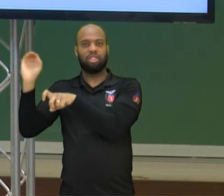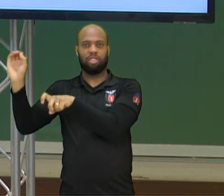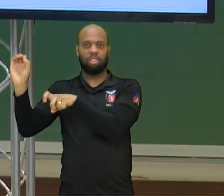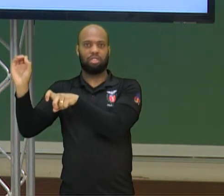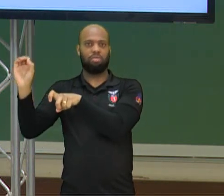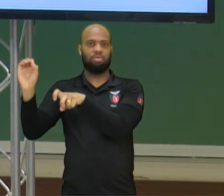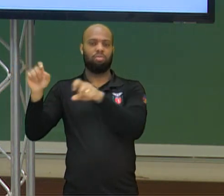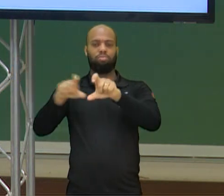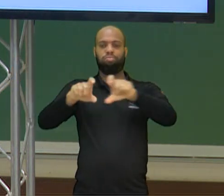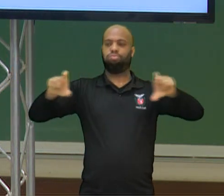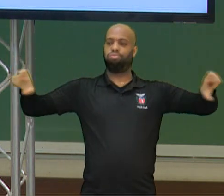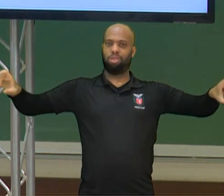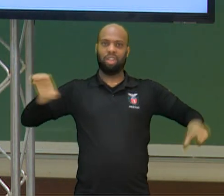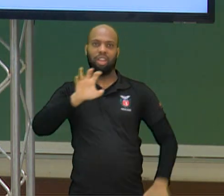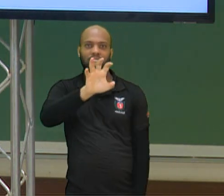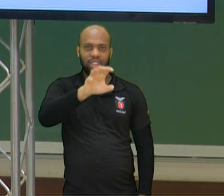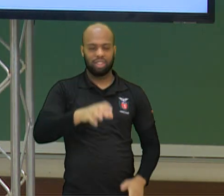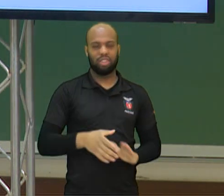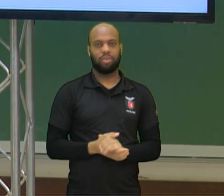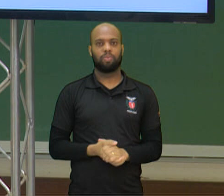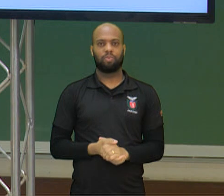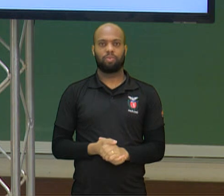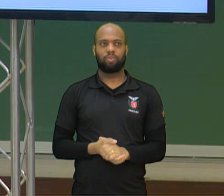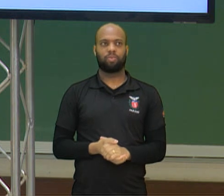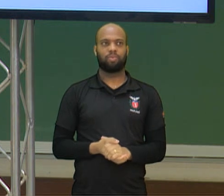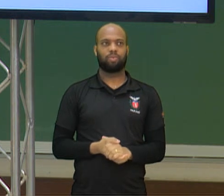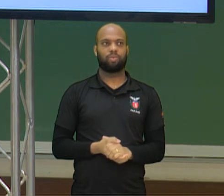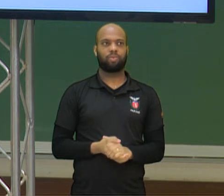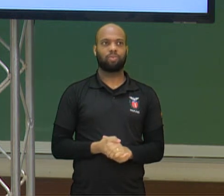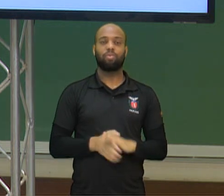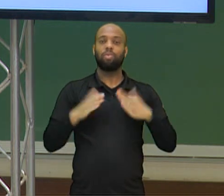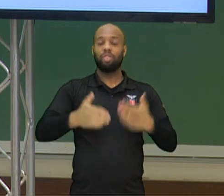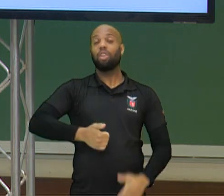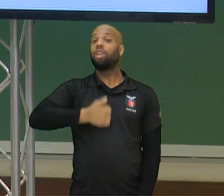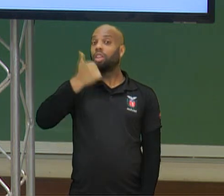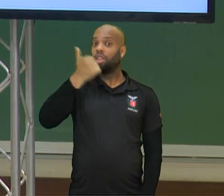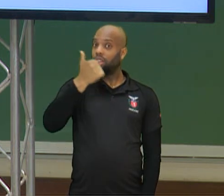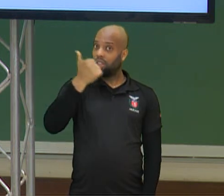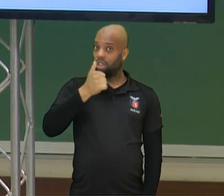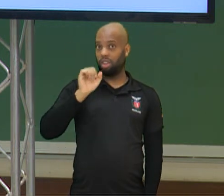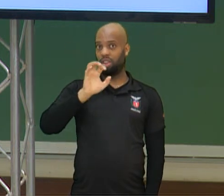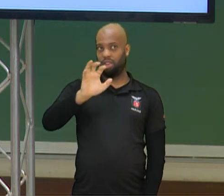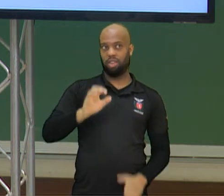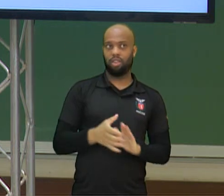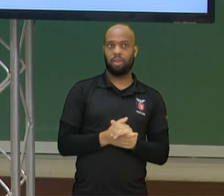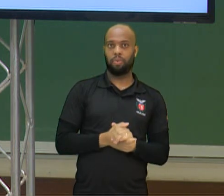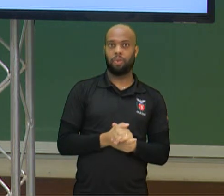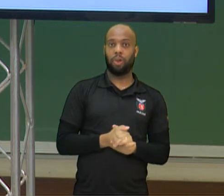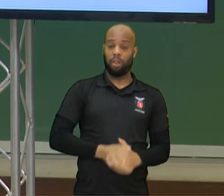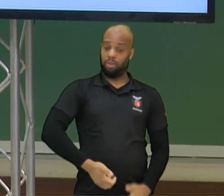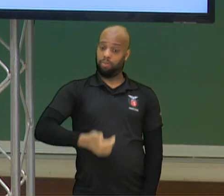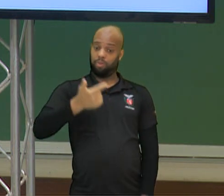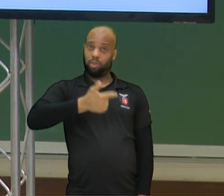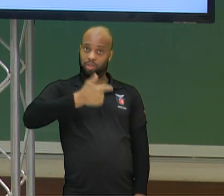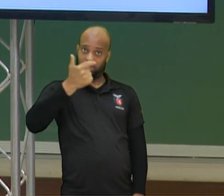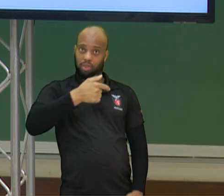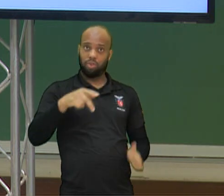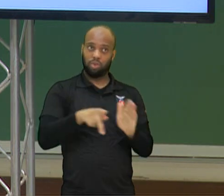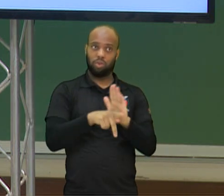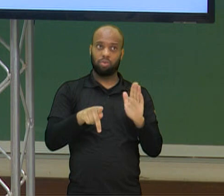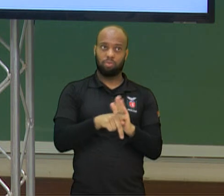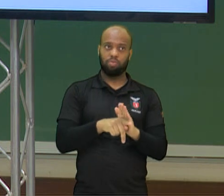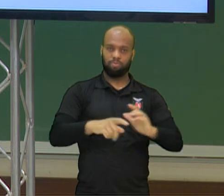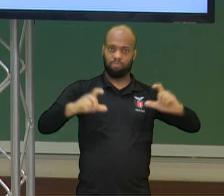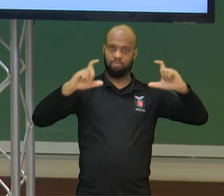x elevado a zero. Então, com o primeiro termo, eu fiz isso. Com o segundo termo do meu binômio,